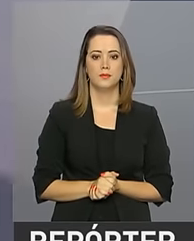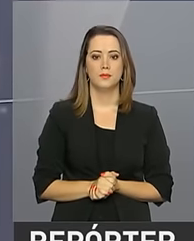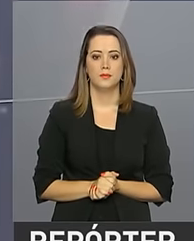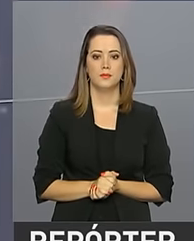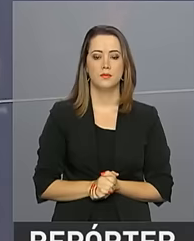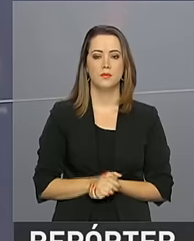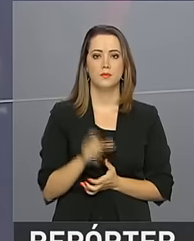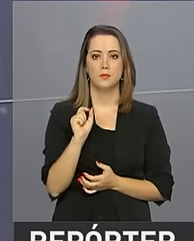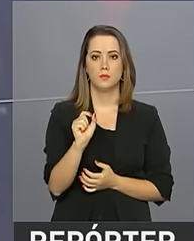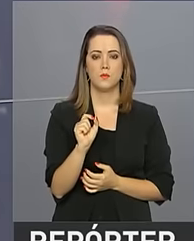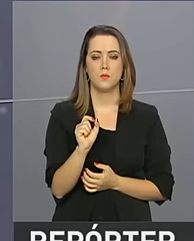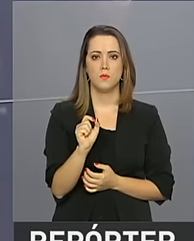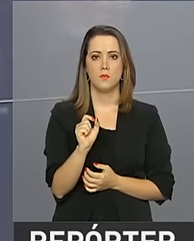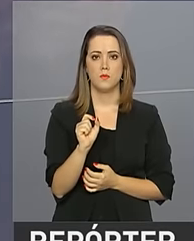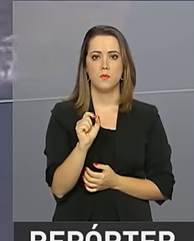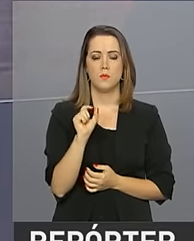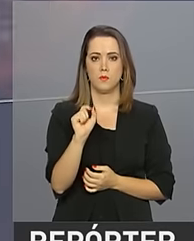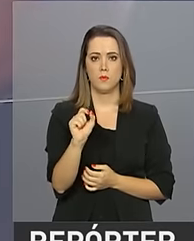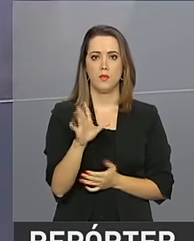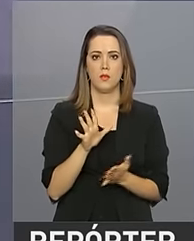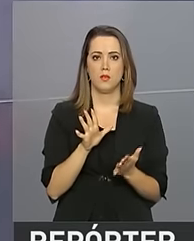Agora, Luana,